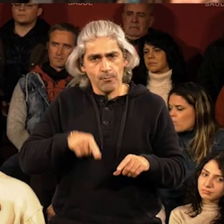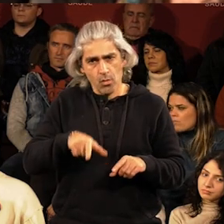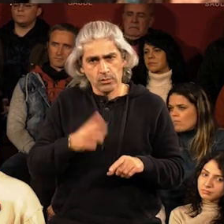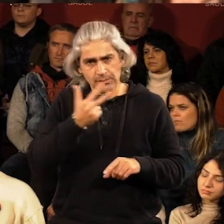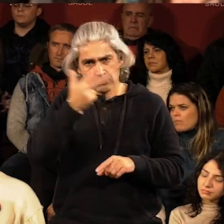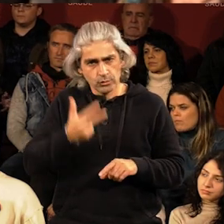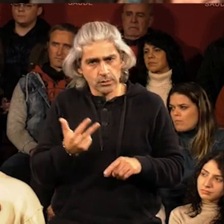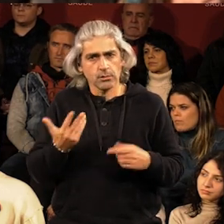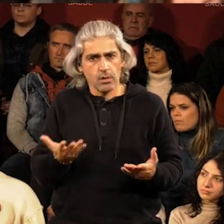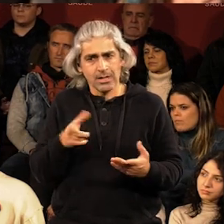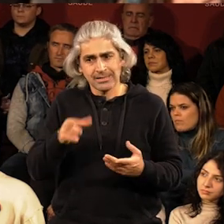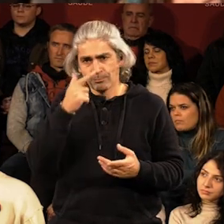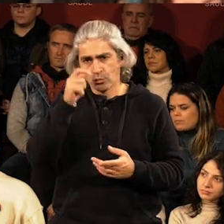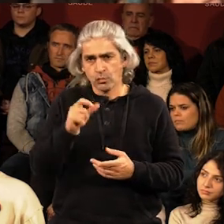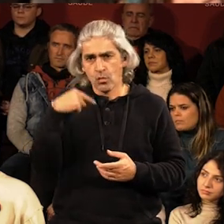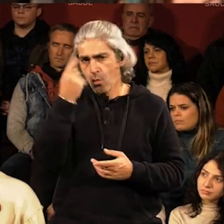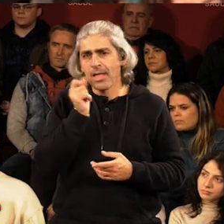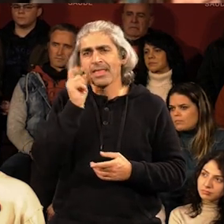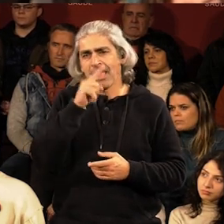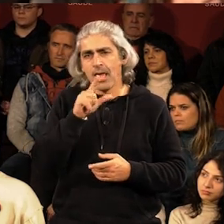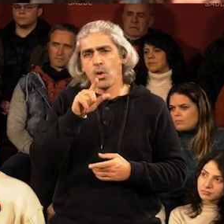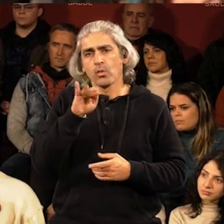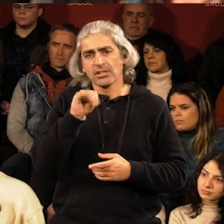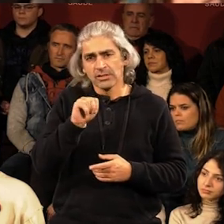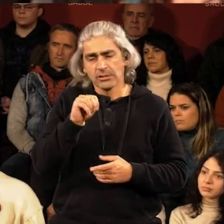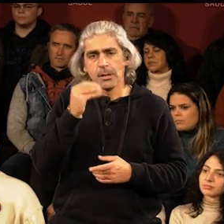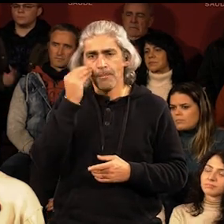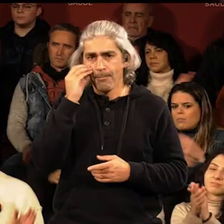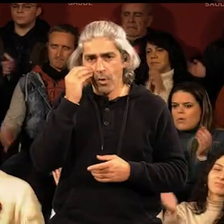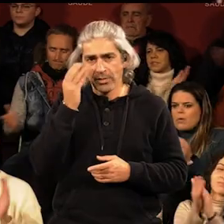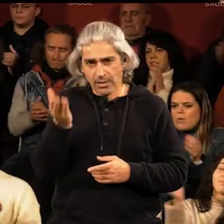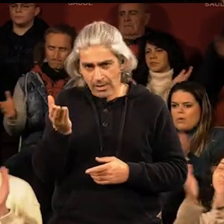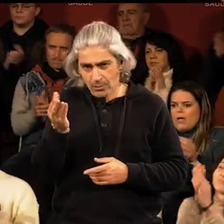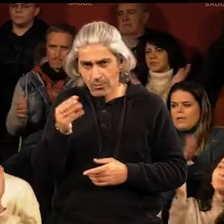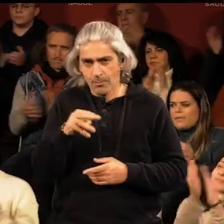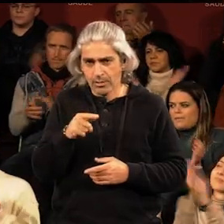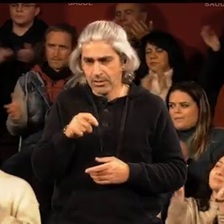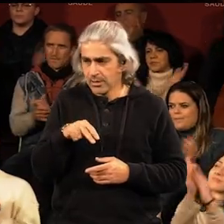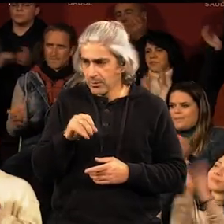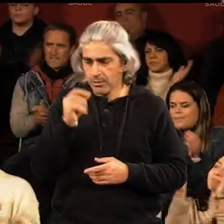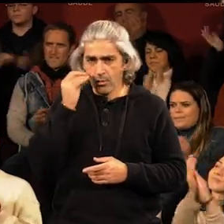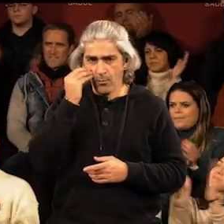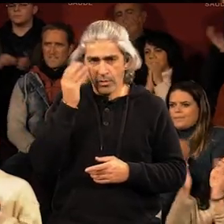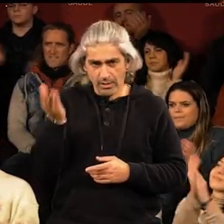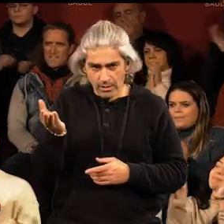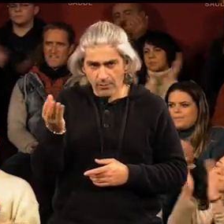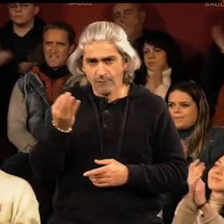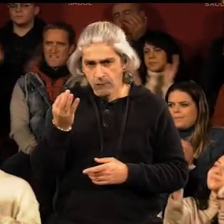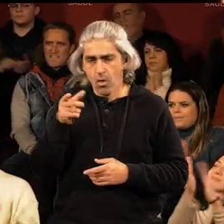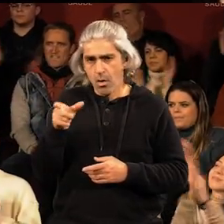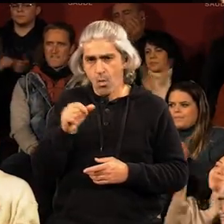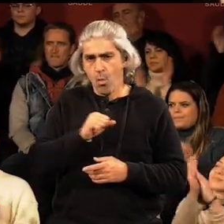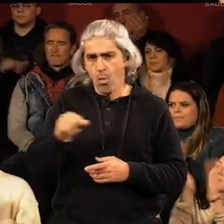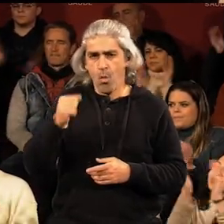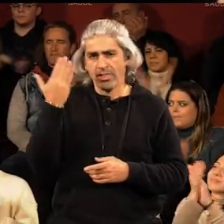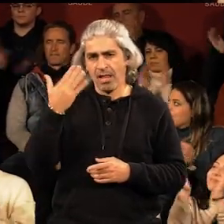pleno e essa pessoa tem o nome Luís Montenegro Luís Montenegro esteve contra